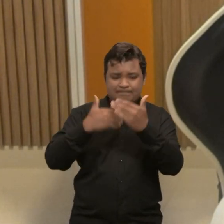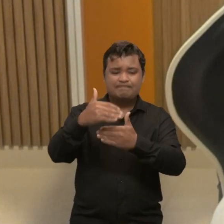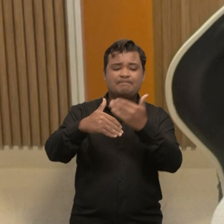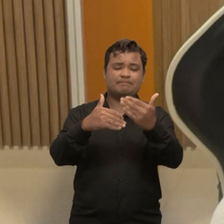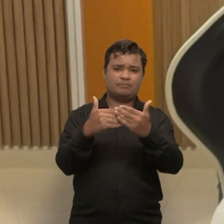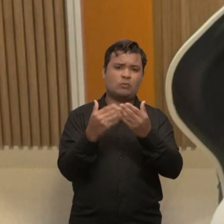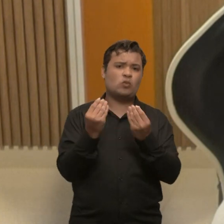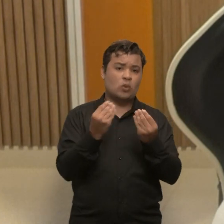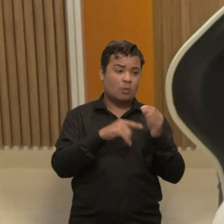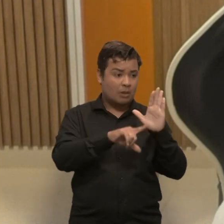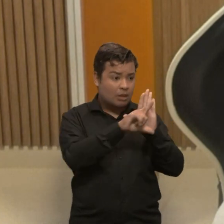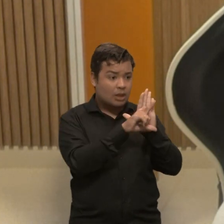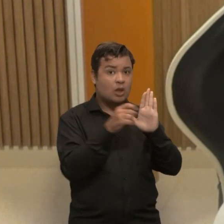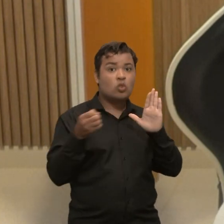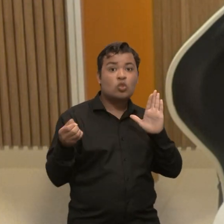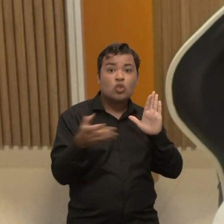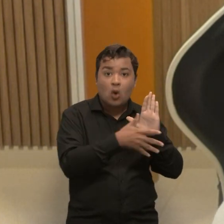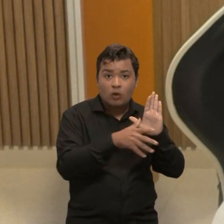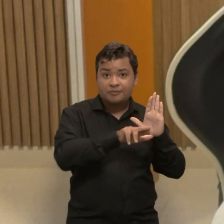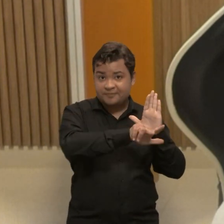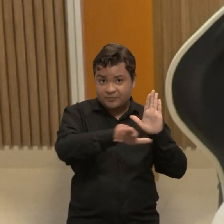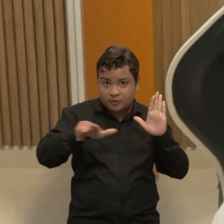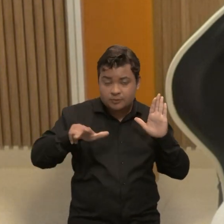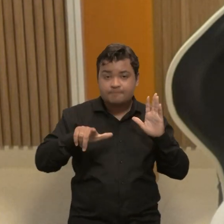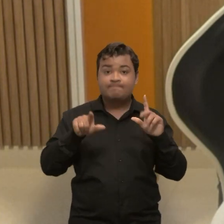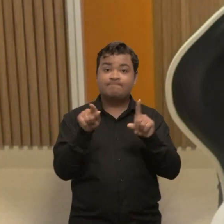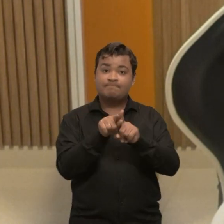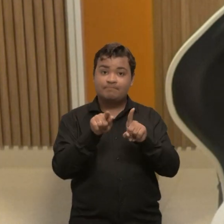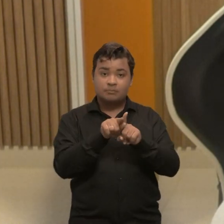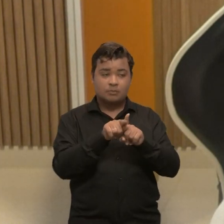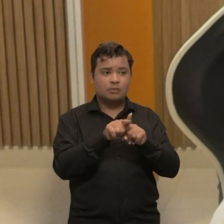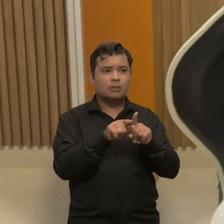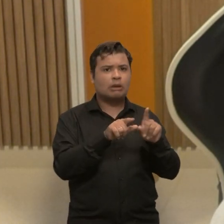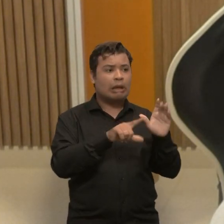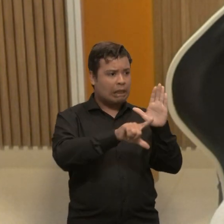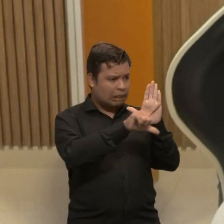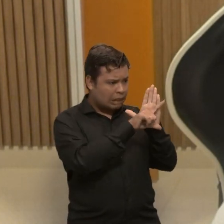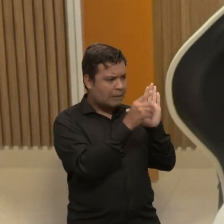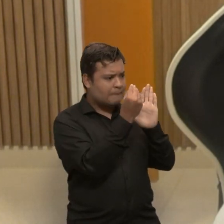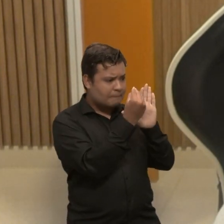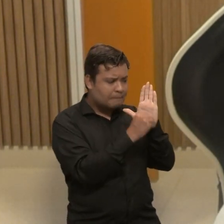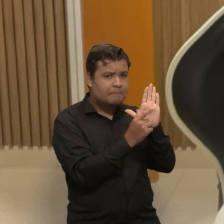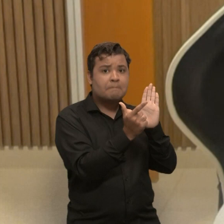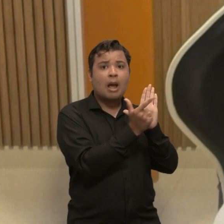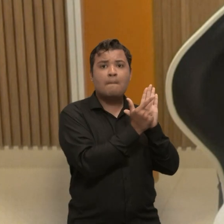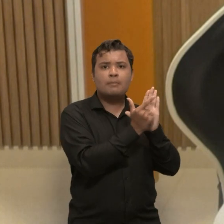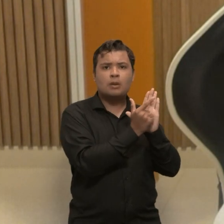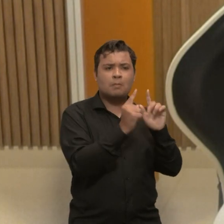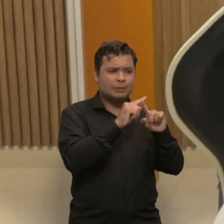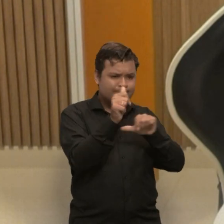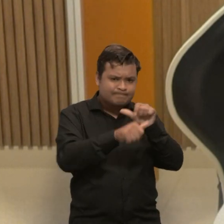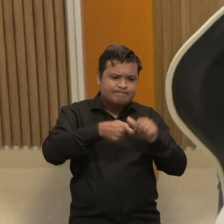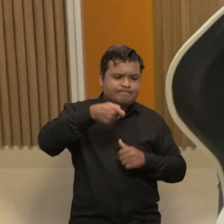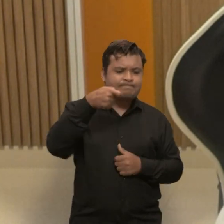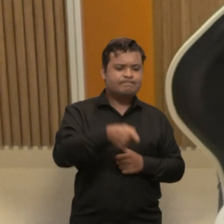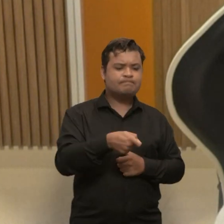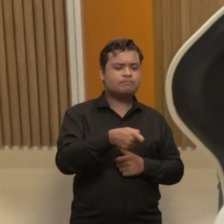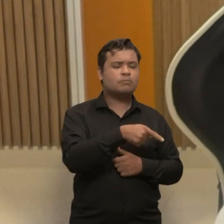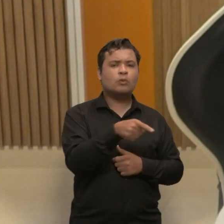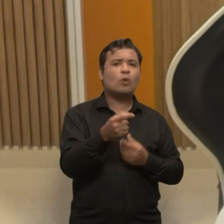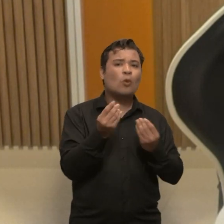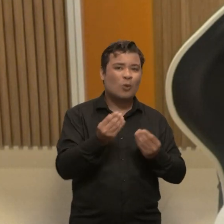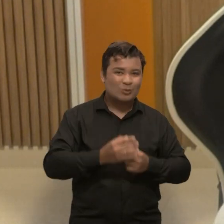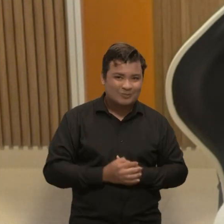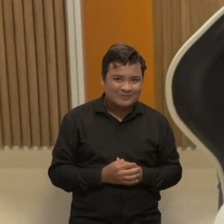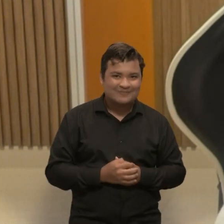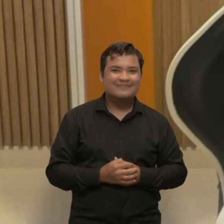outras legislações, mas principalmente na aplicabilidade delas. Mulheres do interior, o aumento de delegacias da